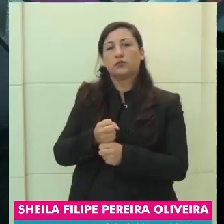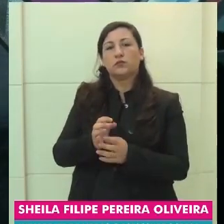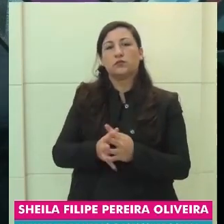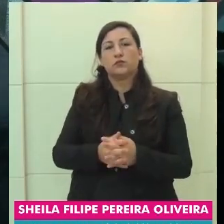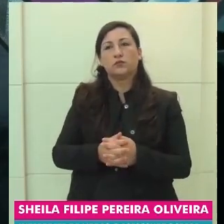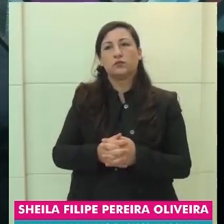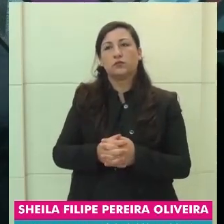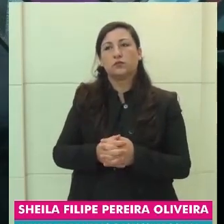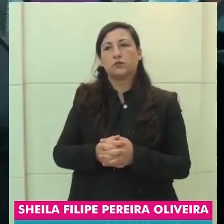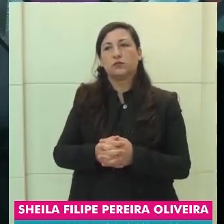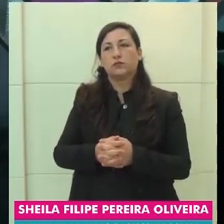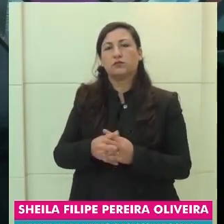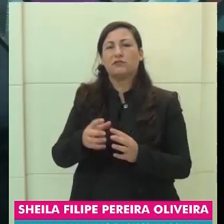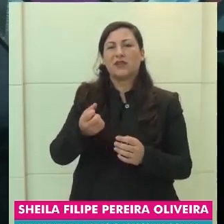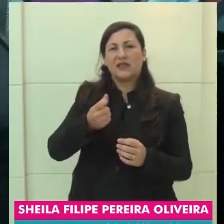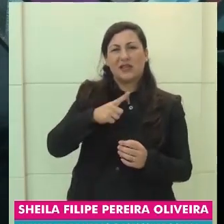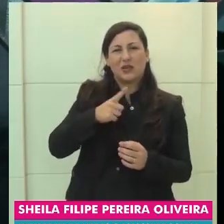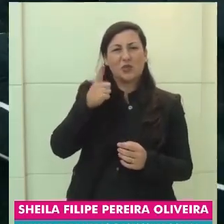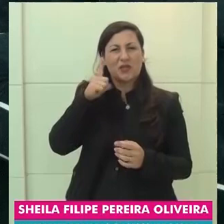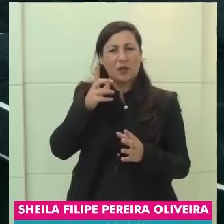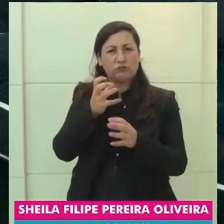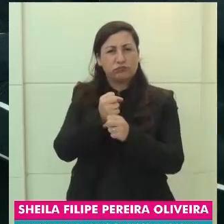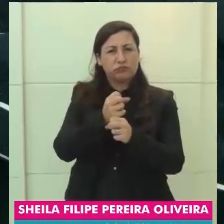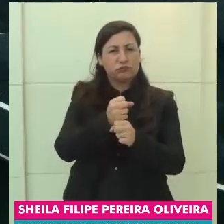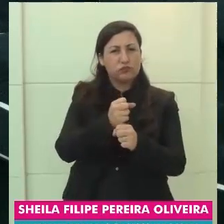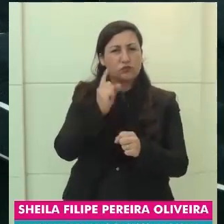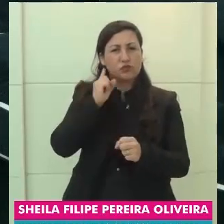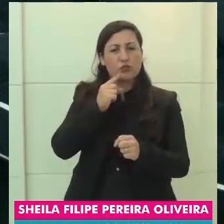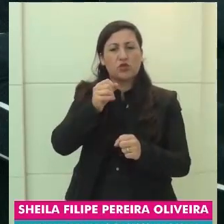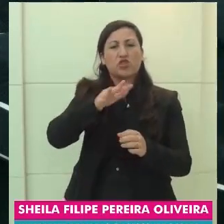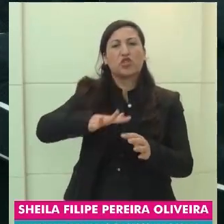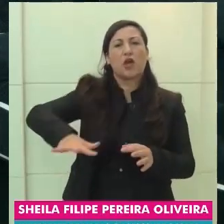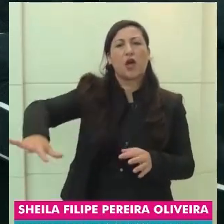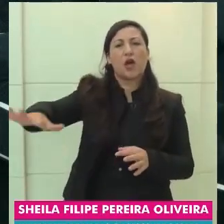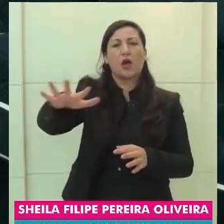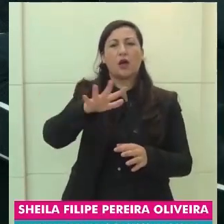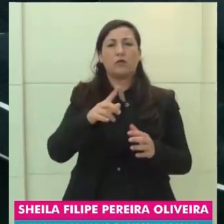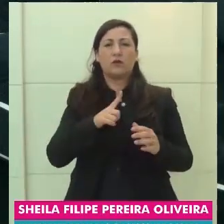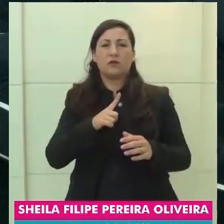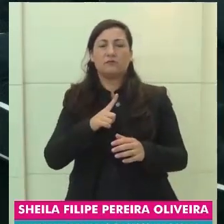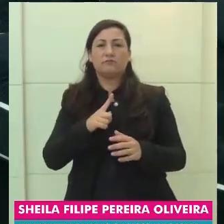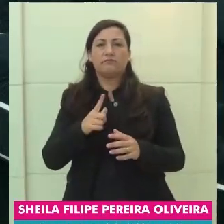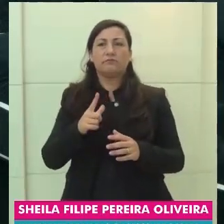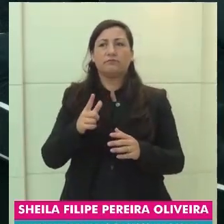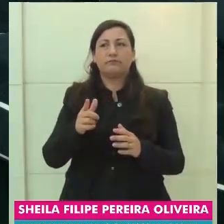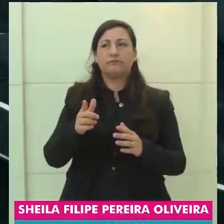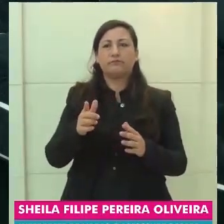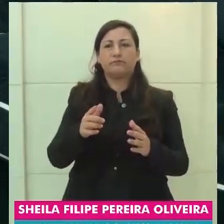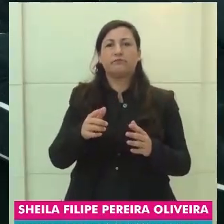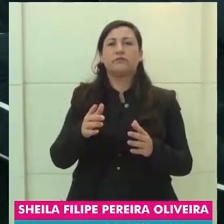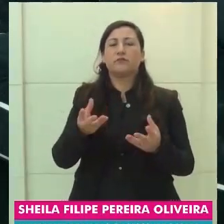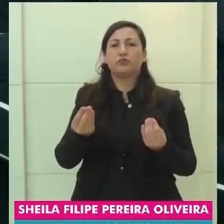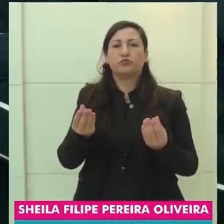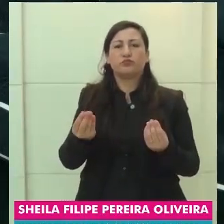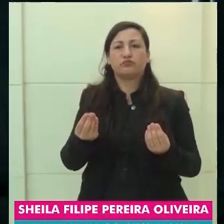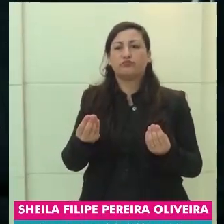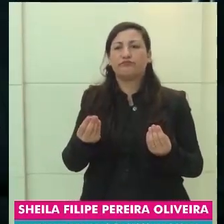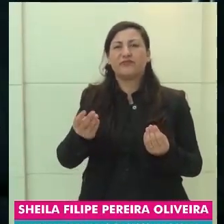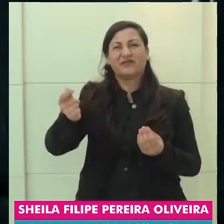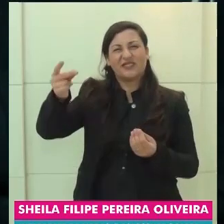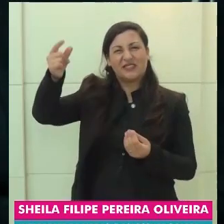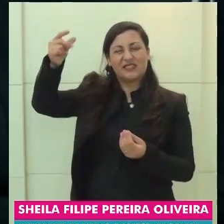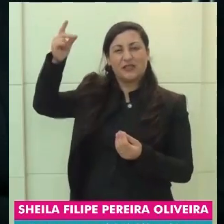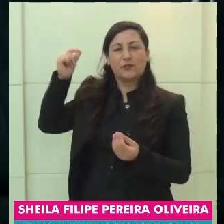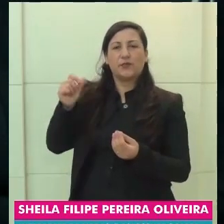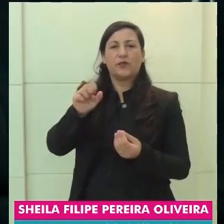Vocês têm um número? Um número geral ainda está bem ultrapassado, porque o último